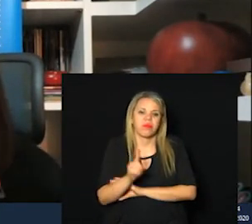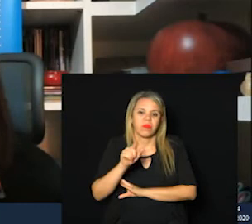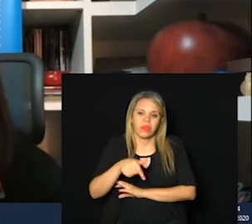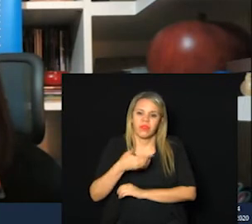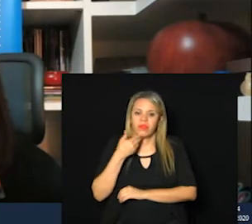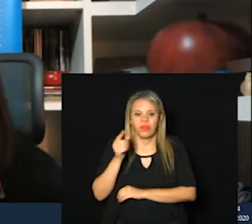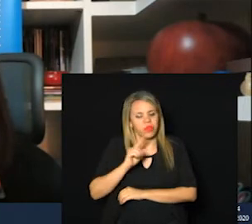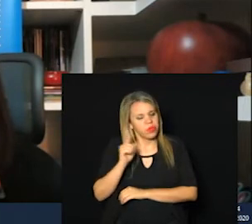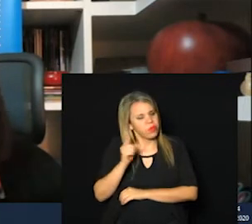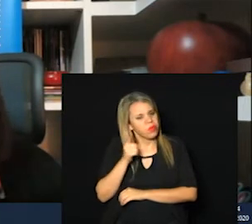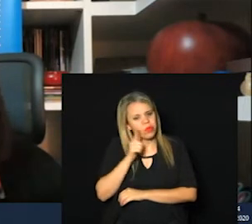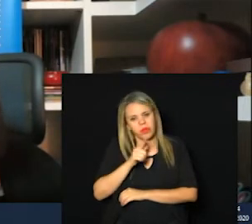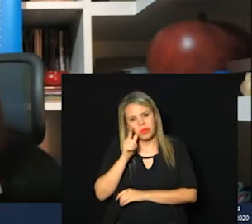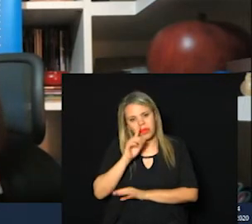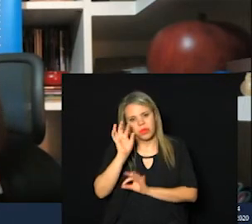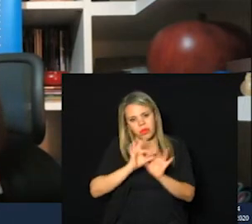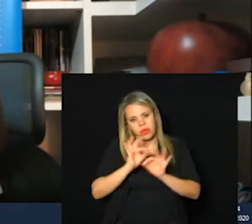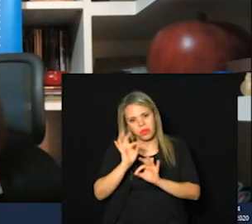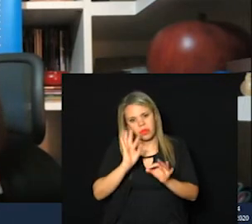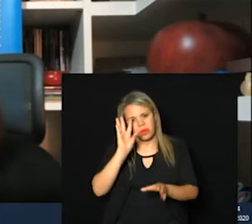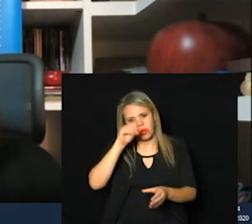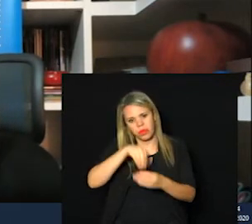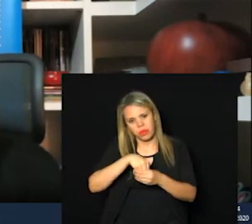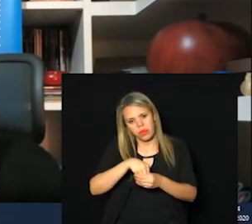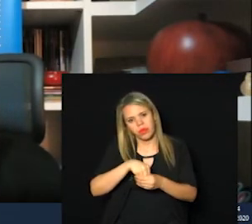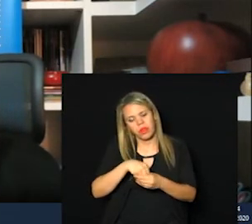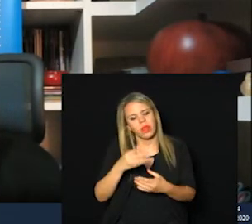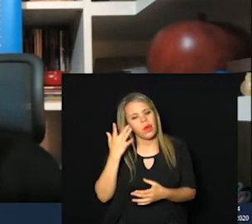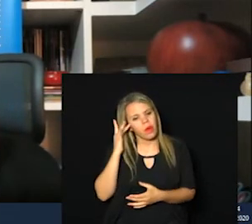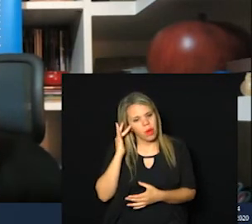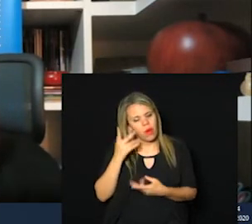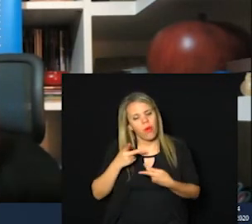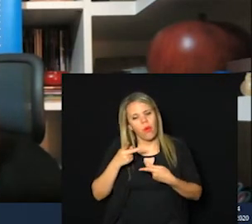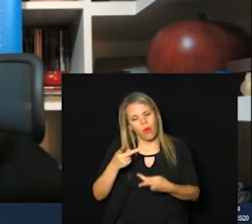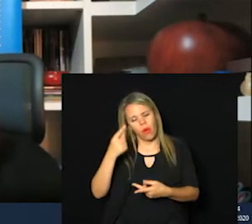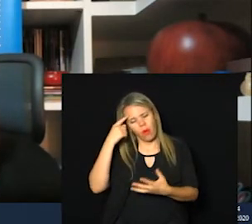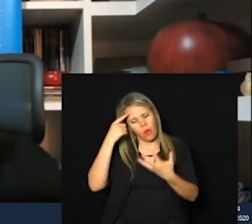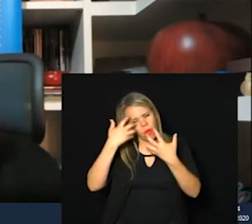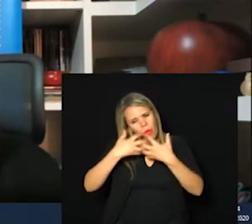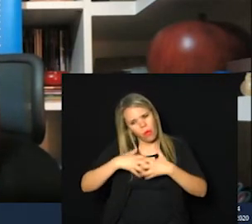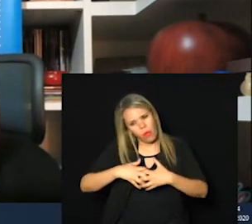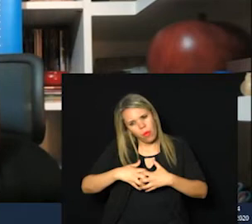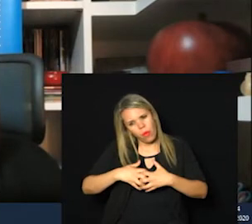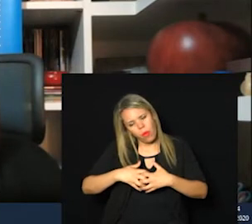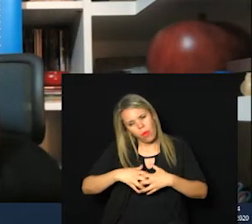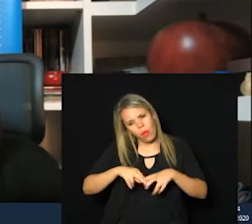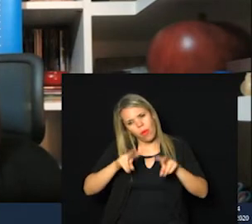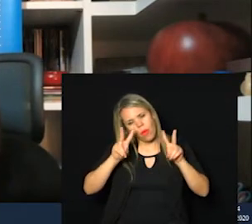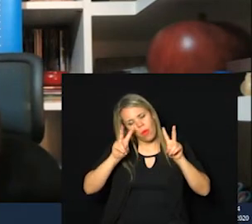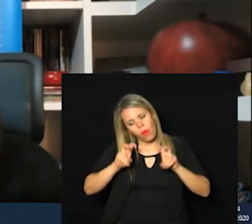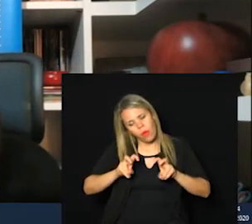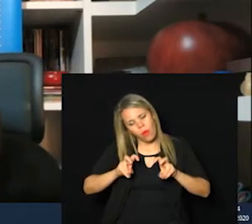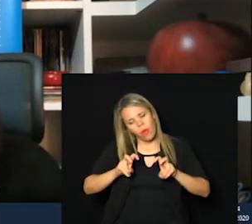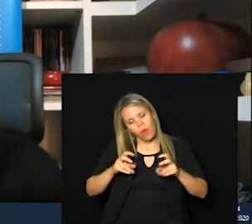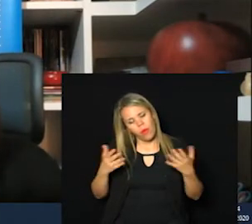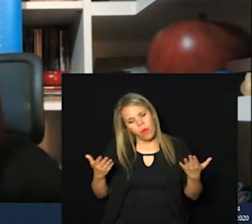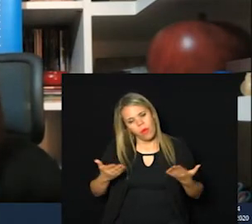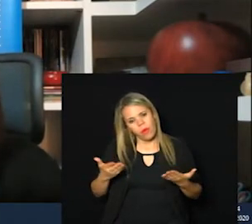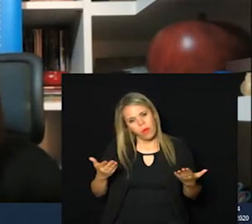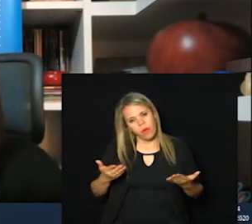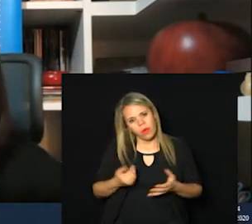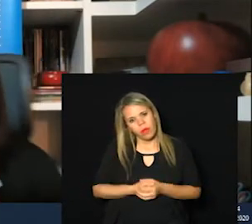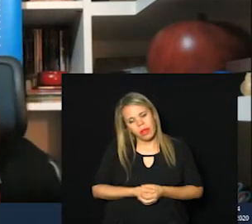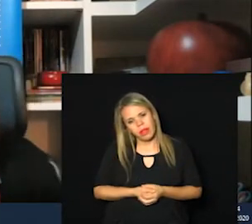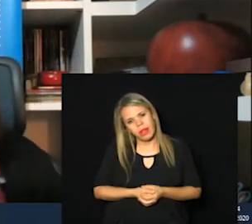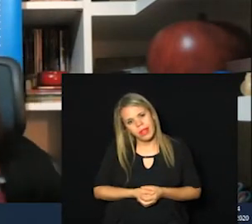de conseguir, e eu acho que ele nos convida a pensar sobre temas muito atuais, de